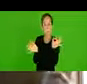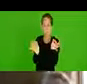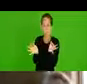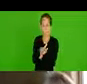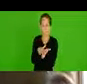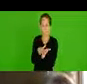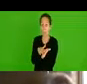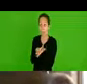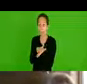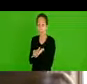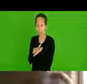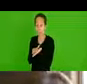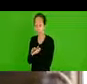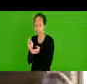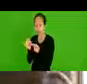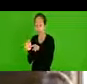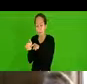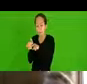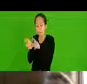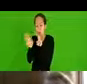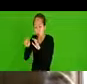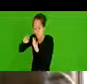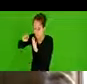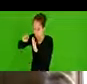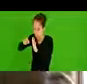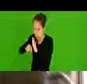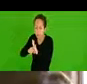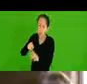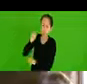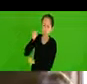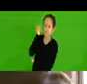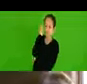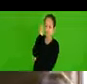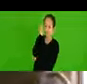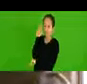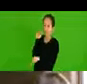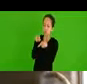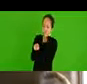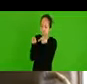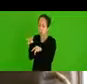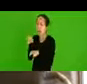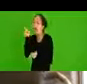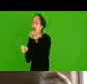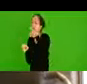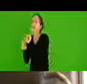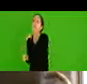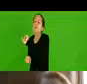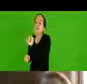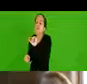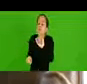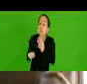aprofunde quem são os sujeitos dentro do seu contexto,